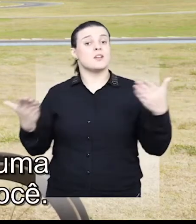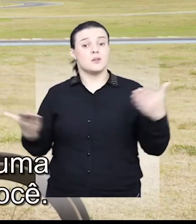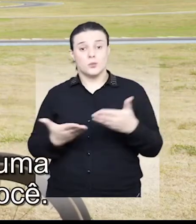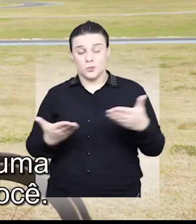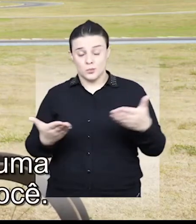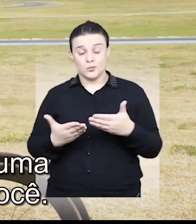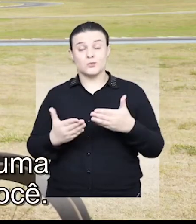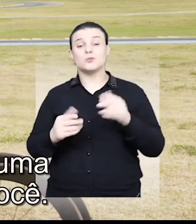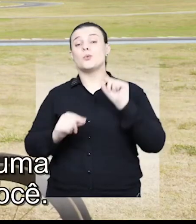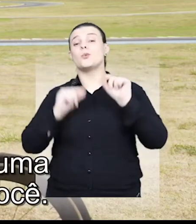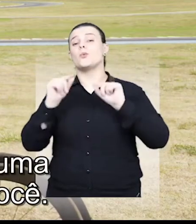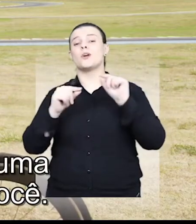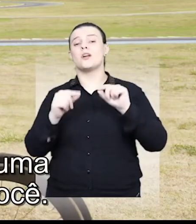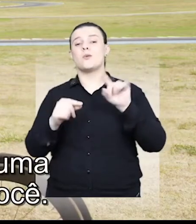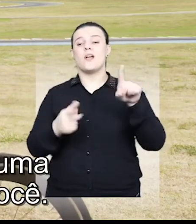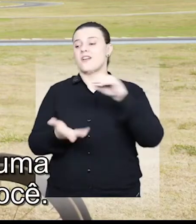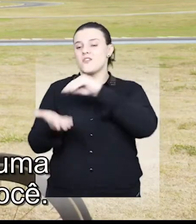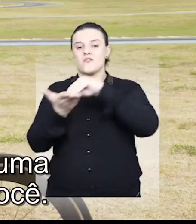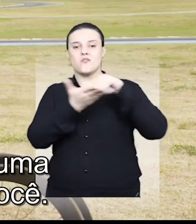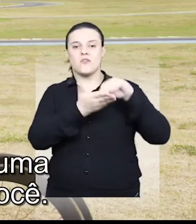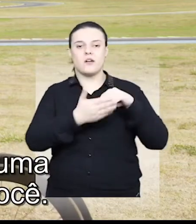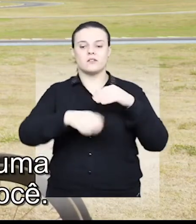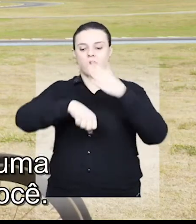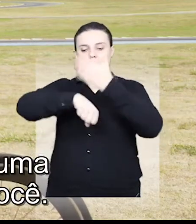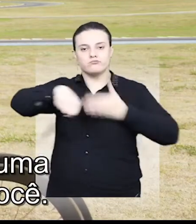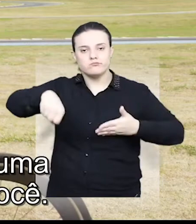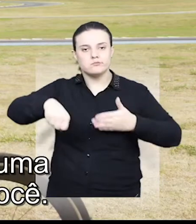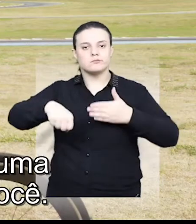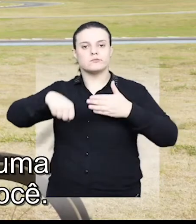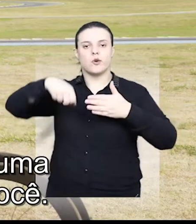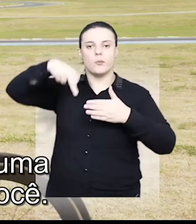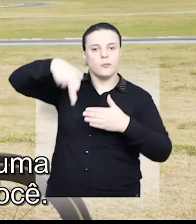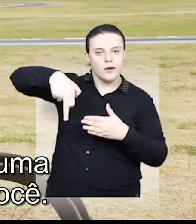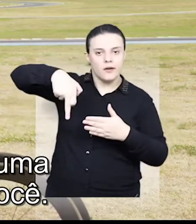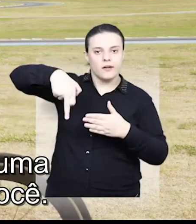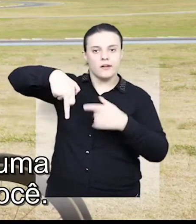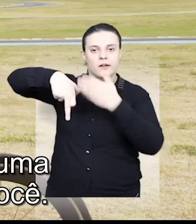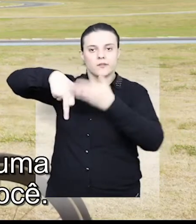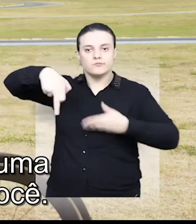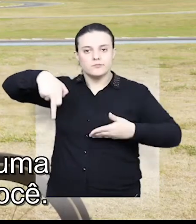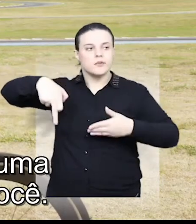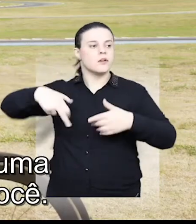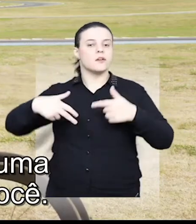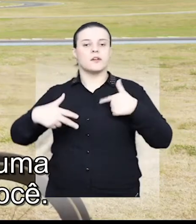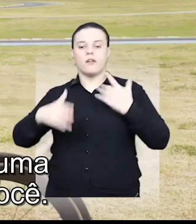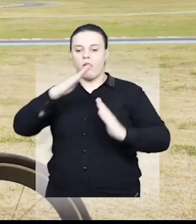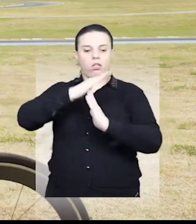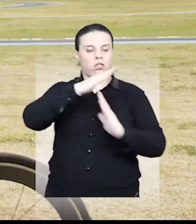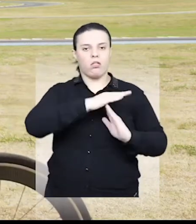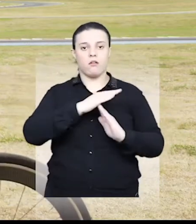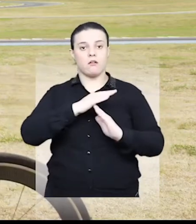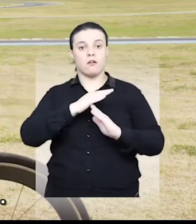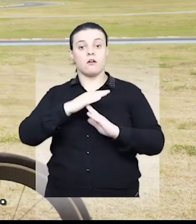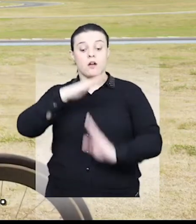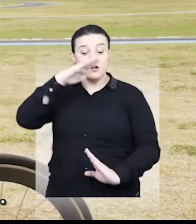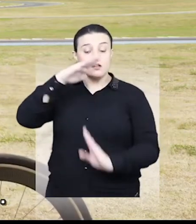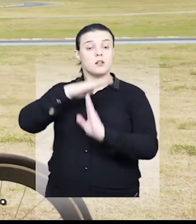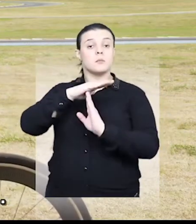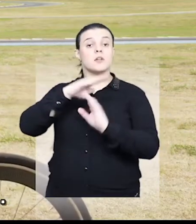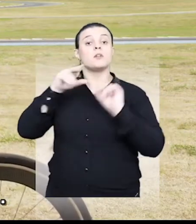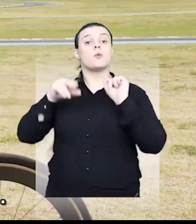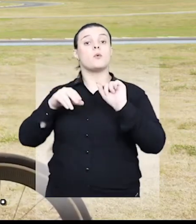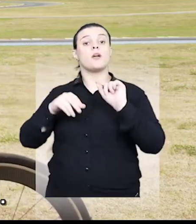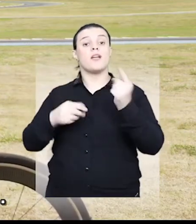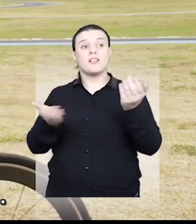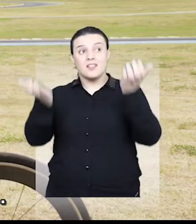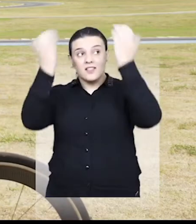hoje em dia não é a ausência de uma mão, de uma perna, que vai estar te limitando, entendeu? A limitação está